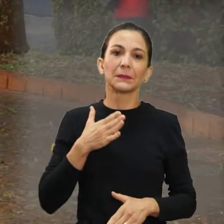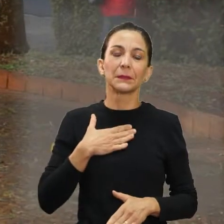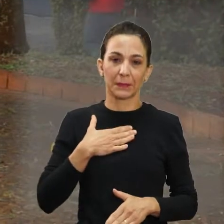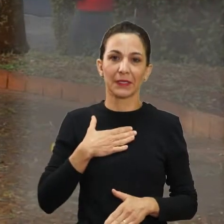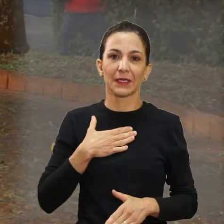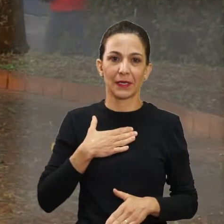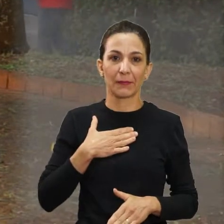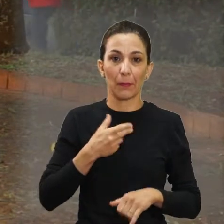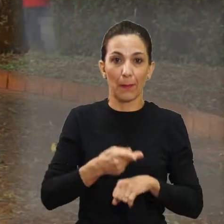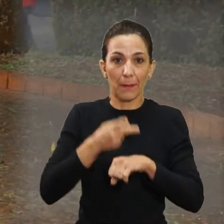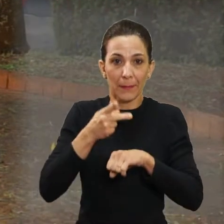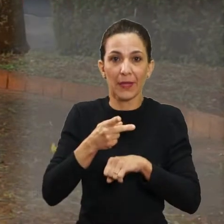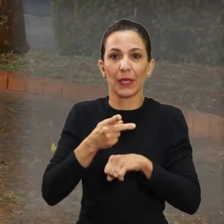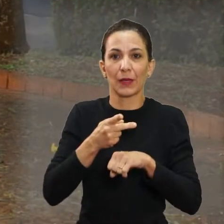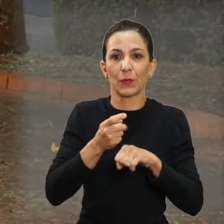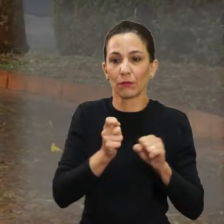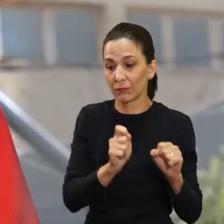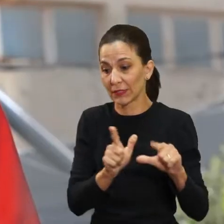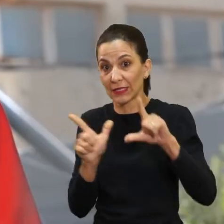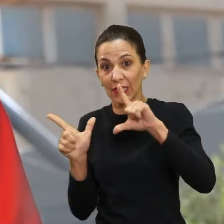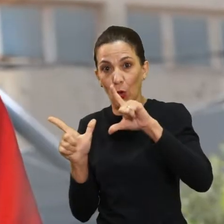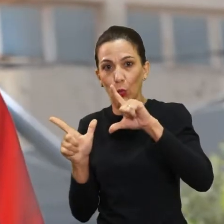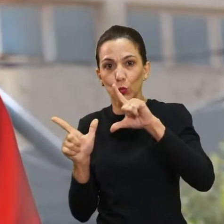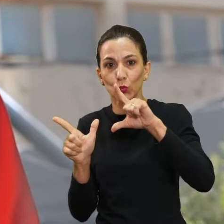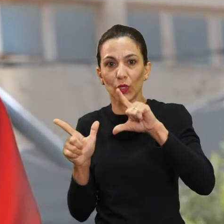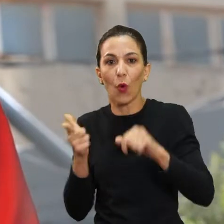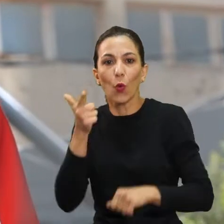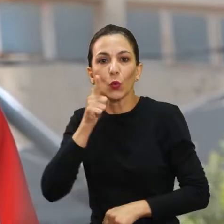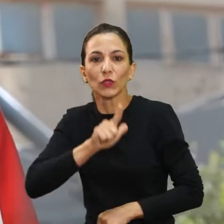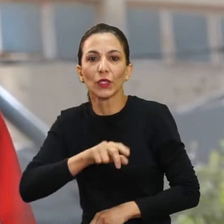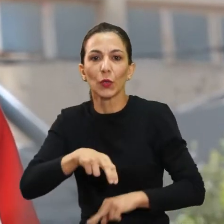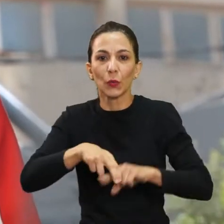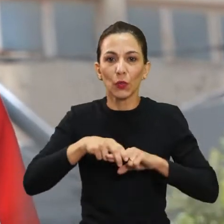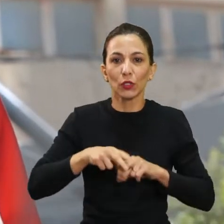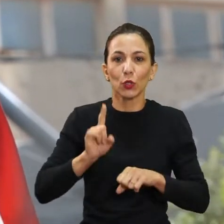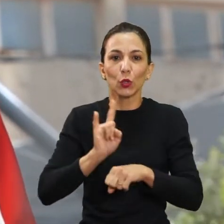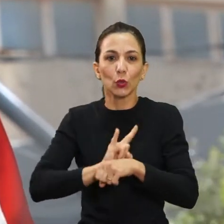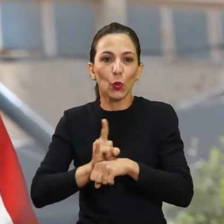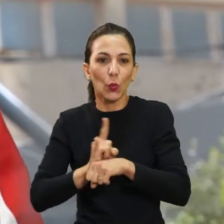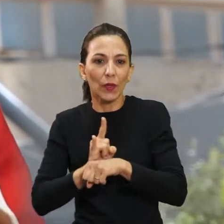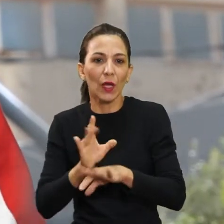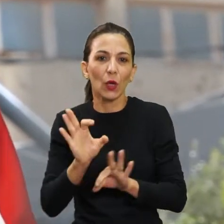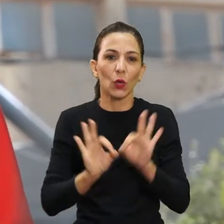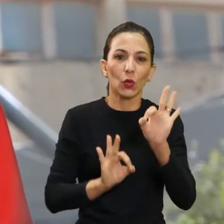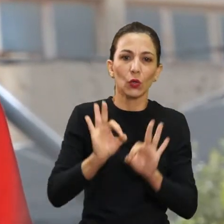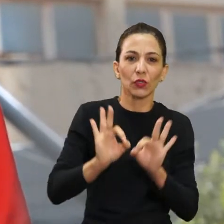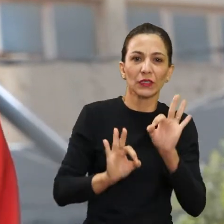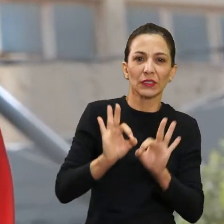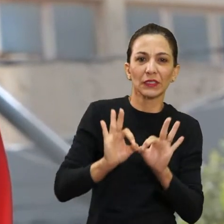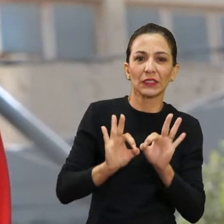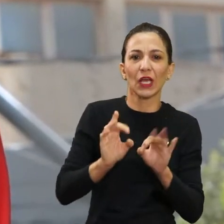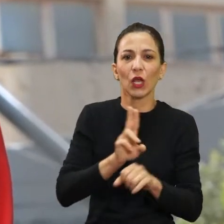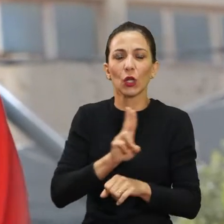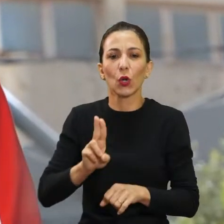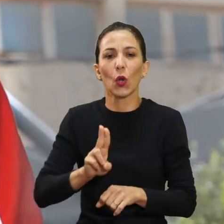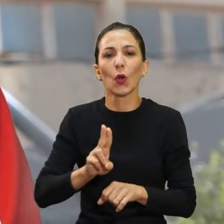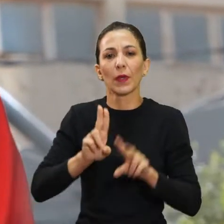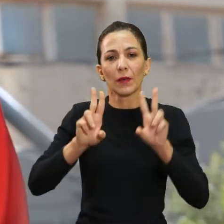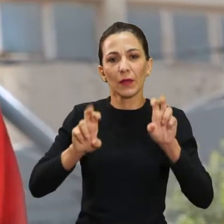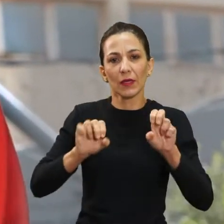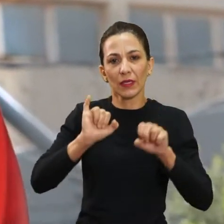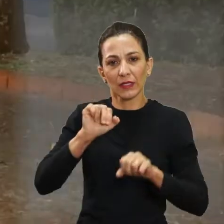um experimento que eu estou fazendo ultimamente com projeções, com retroprojeções e escritas dentro